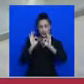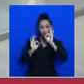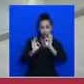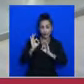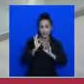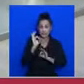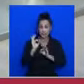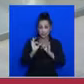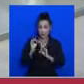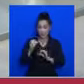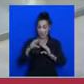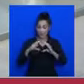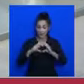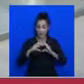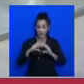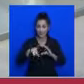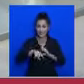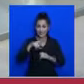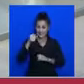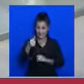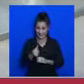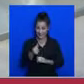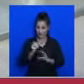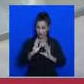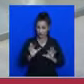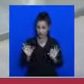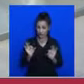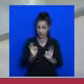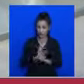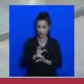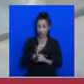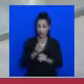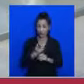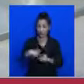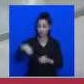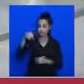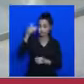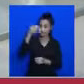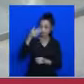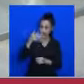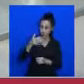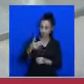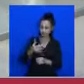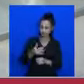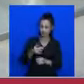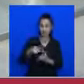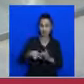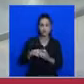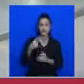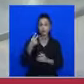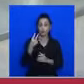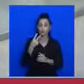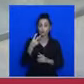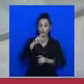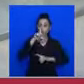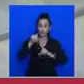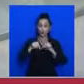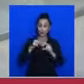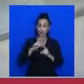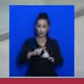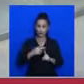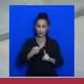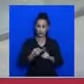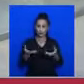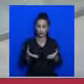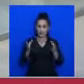transferir as 6 bolas já sorteadas para o nosso suporte superior e realizar assim o segundo sorteio da